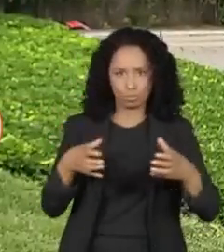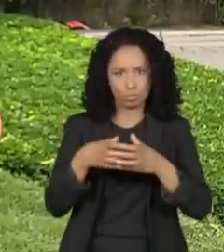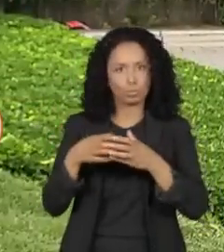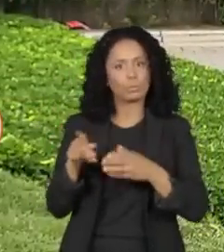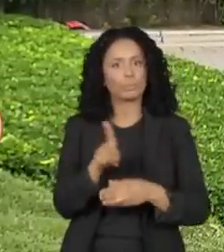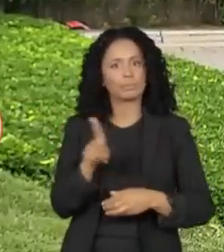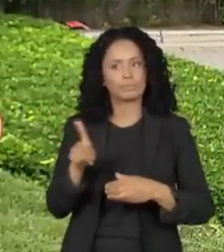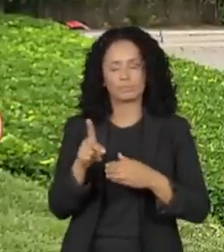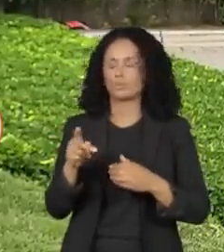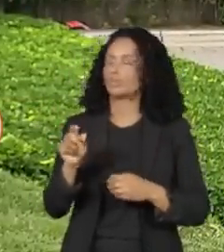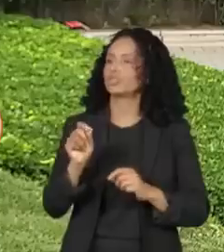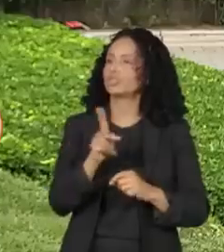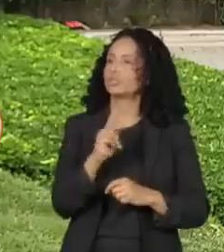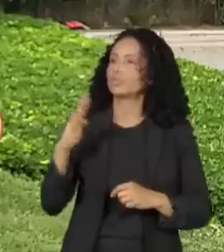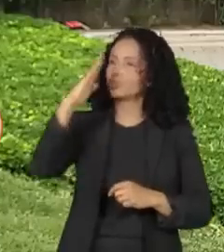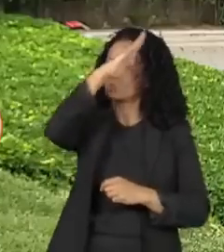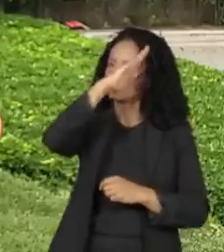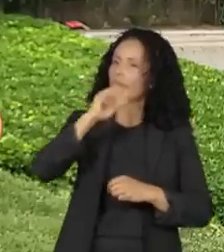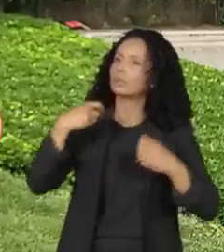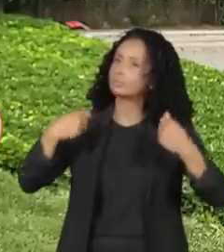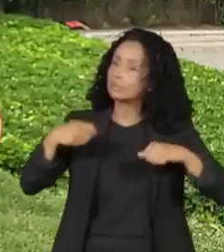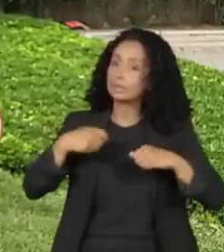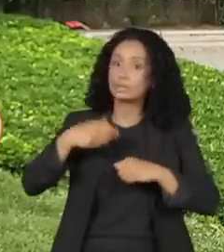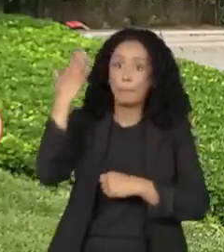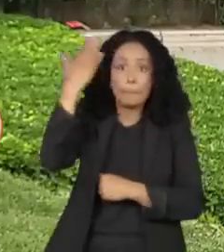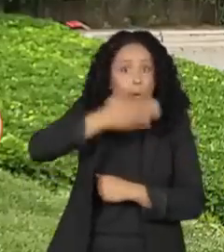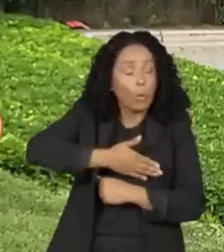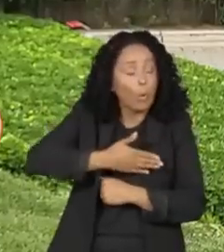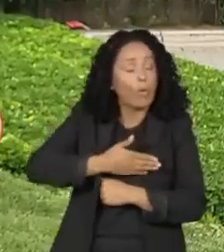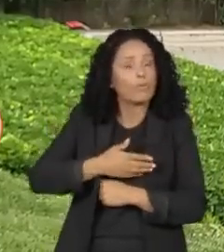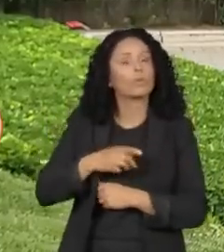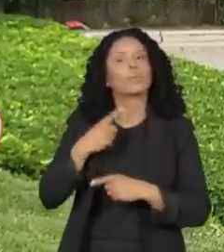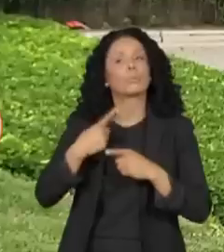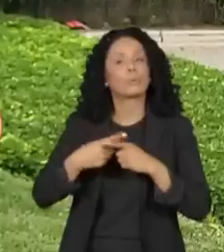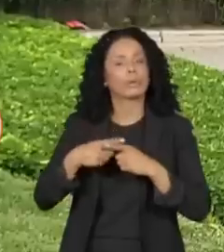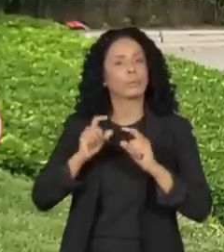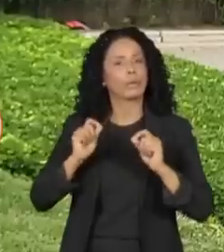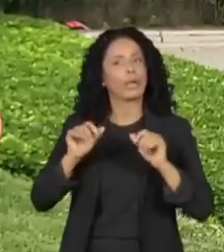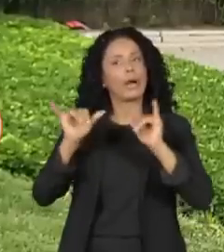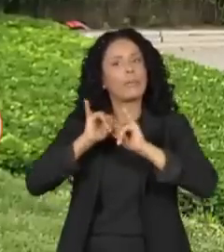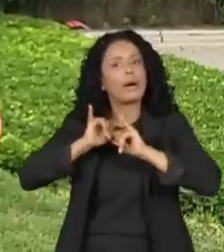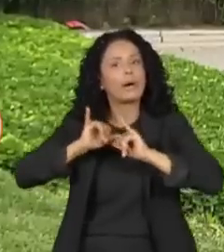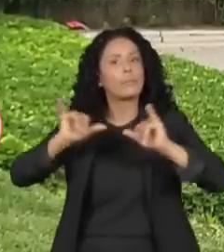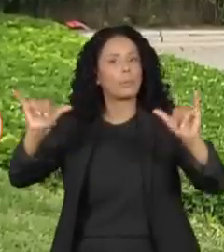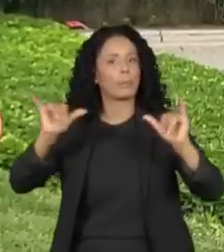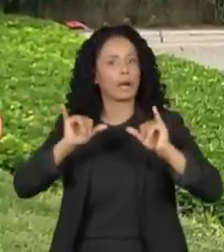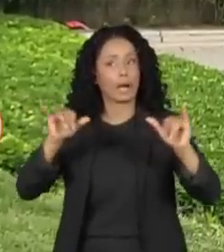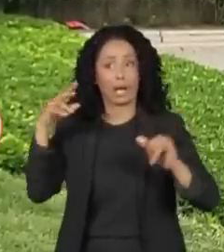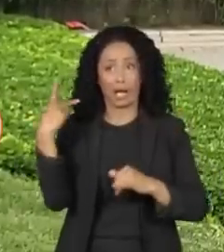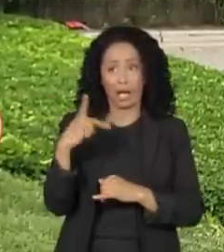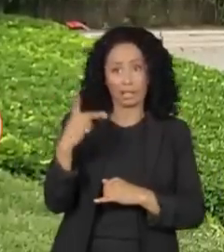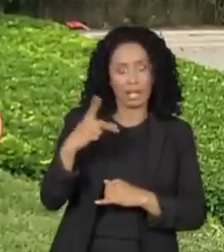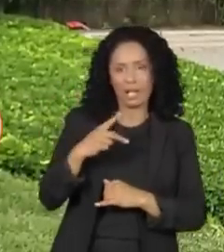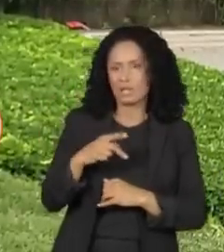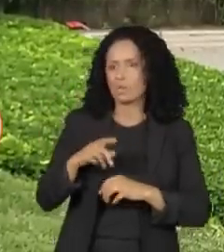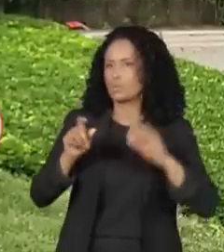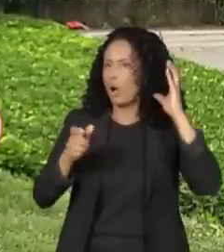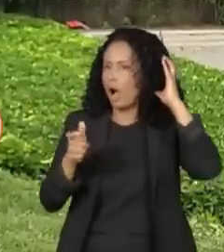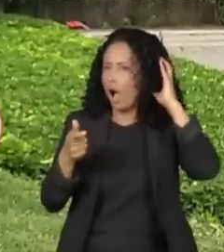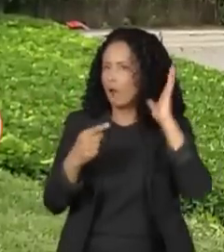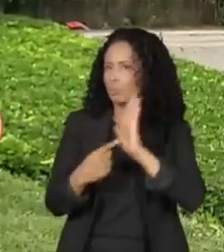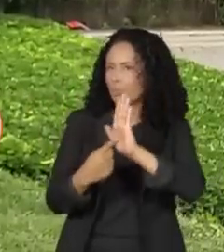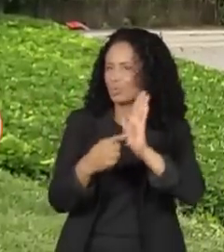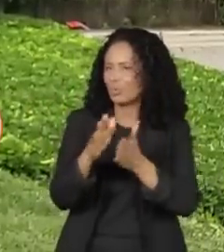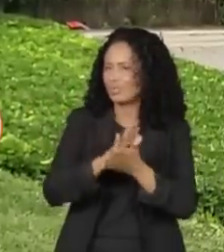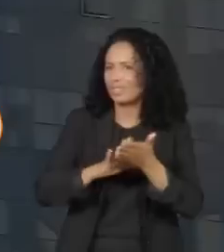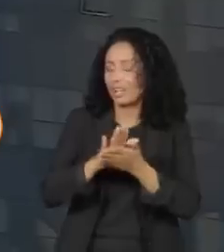presidente Bolsonaro apresente provas da irregularidade. De acordo com o ministro das Comunicações, Fábio Faria, mais